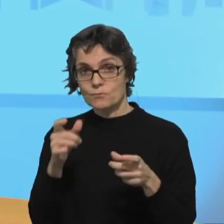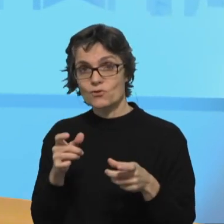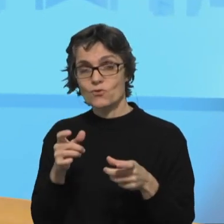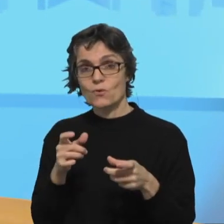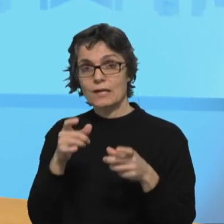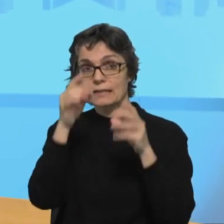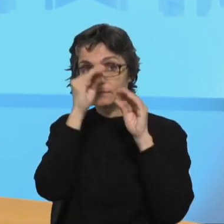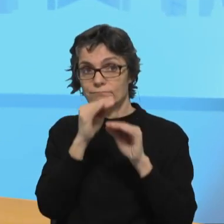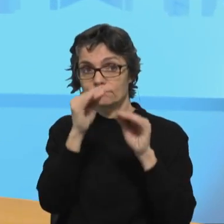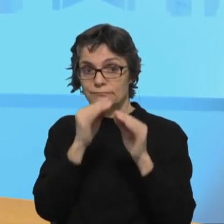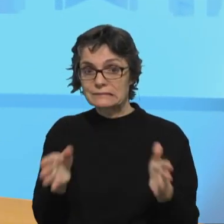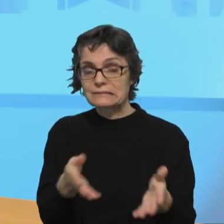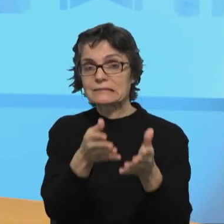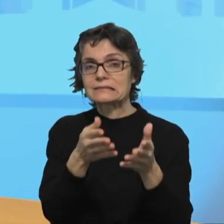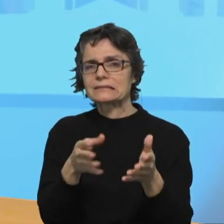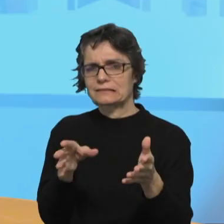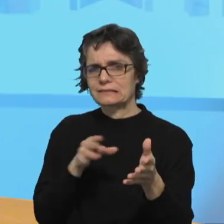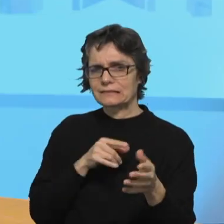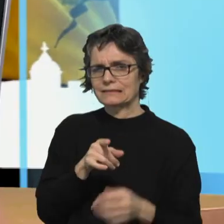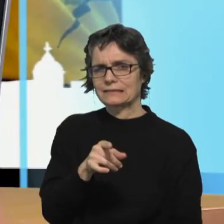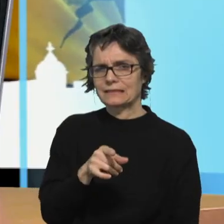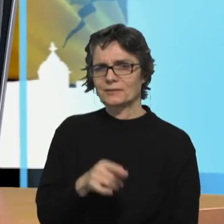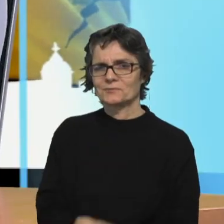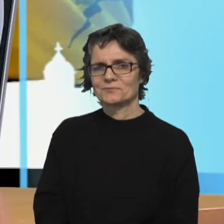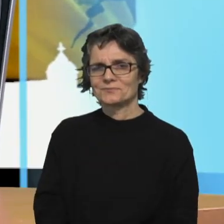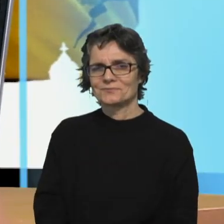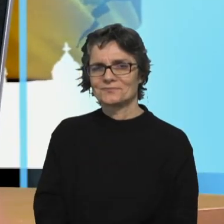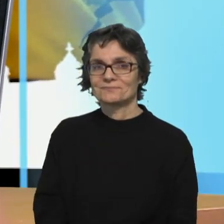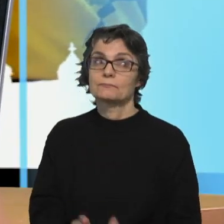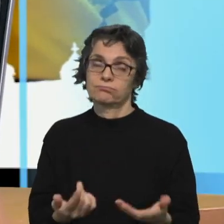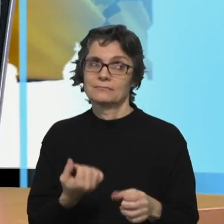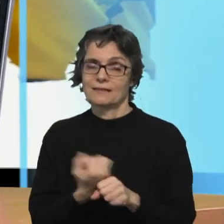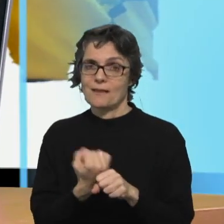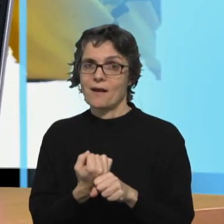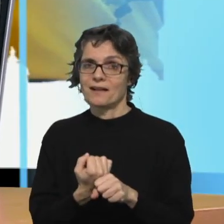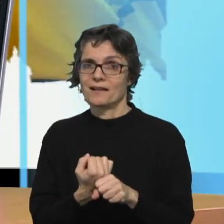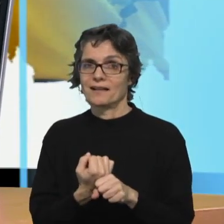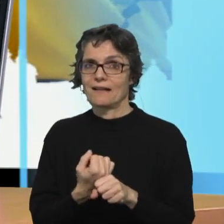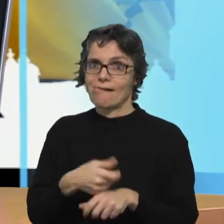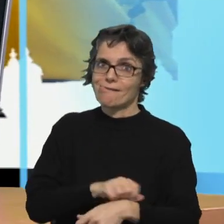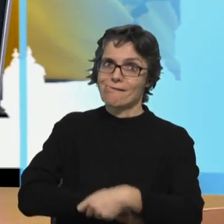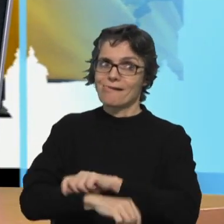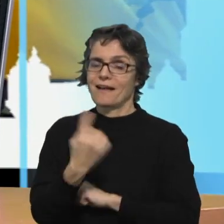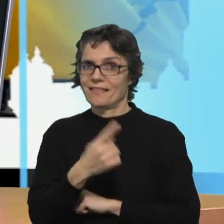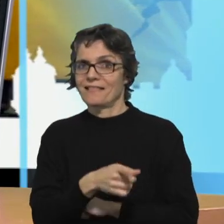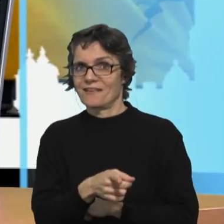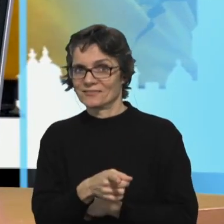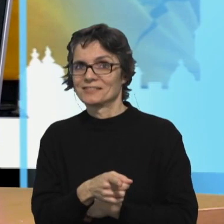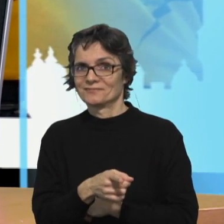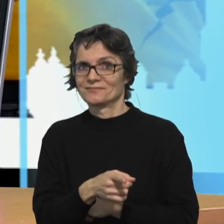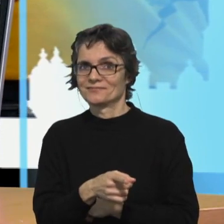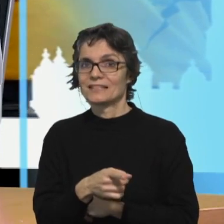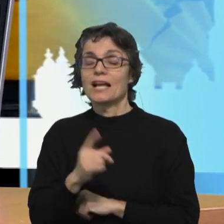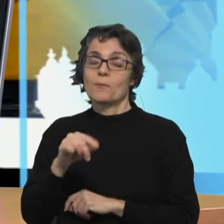são os dinamizadores disto? Vai dar algum trabalho, é evidente. Eu digo isso, vamos lá ver. nós estamos a mudar, não é só os